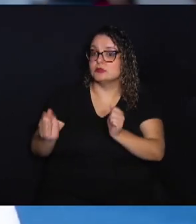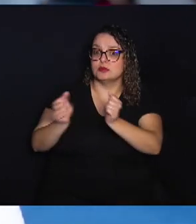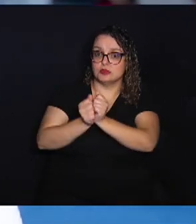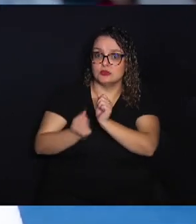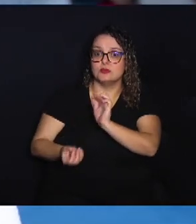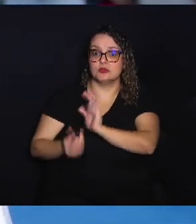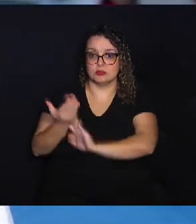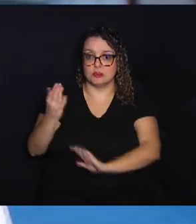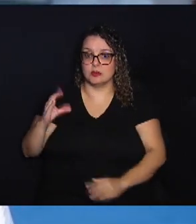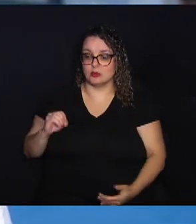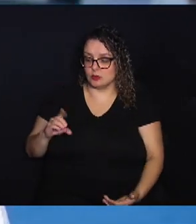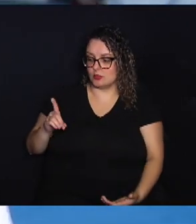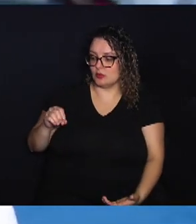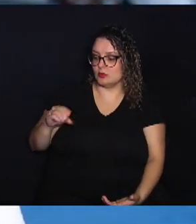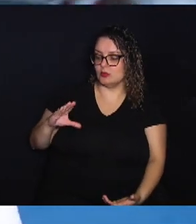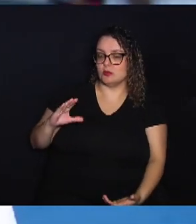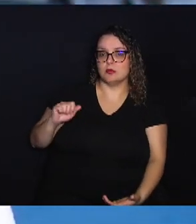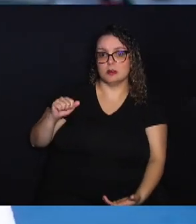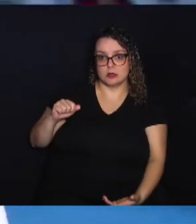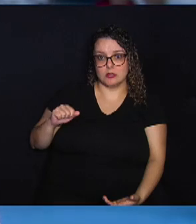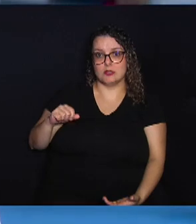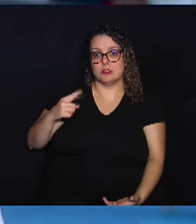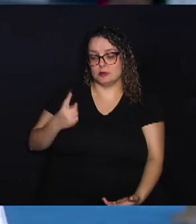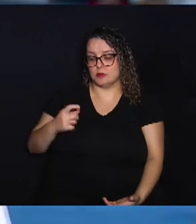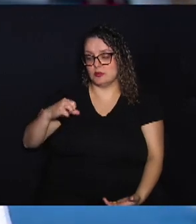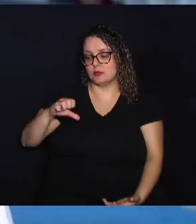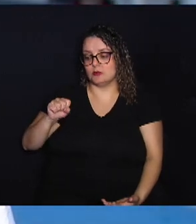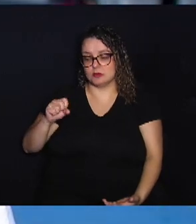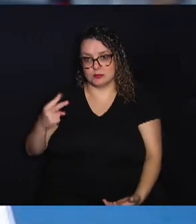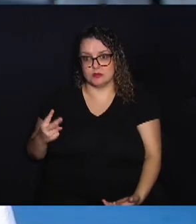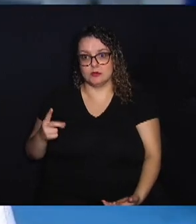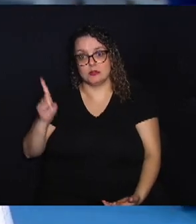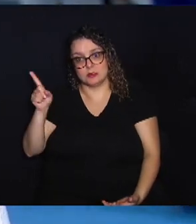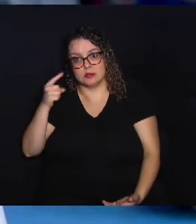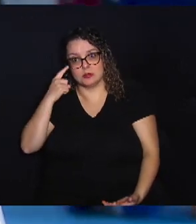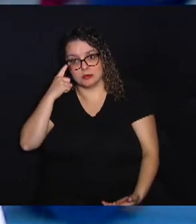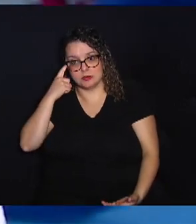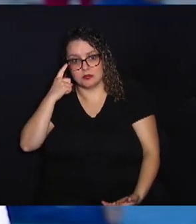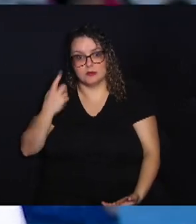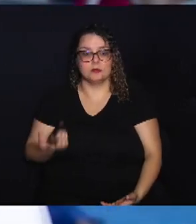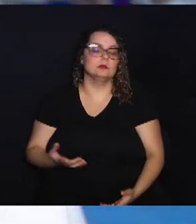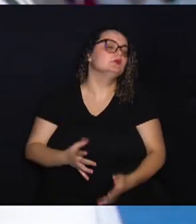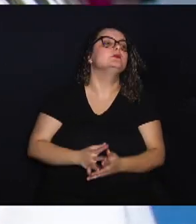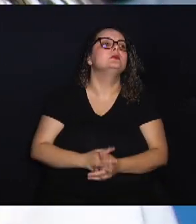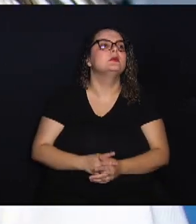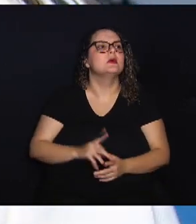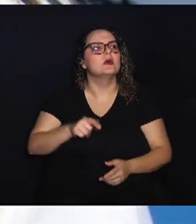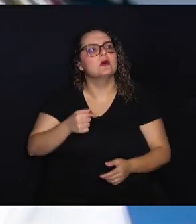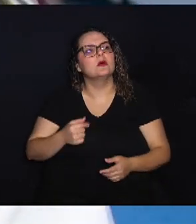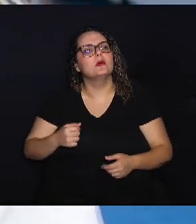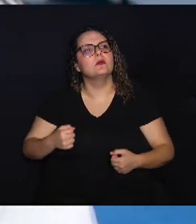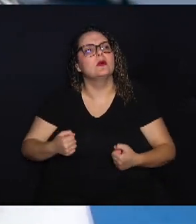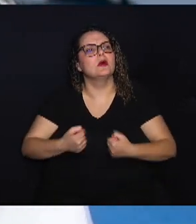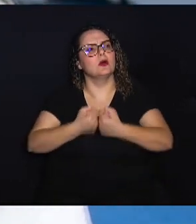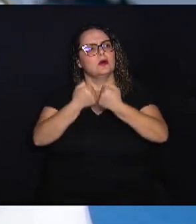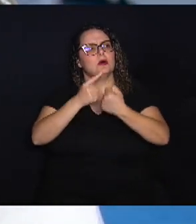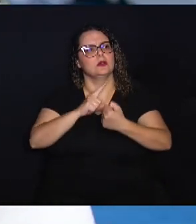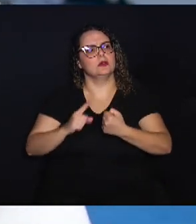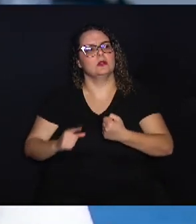ele criou a Kodokan em 1882, lá em Tóquio, no Japão. E é uma luta, o judô é uma luta que não utiliza armas,